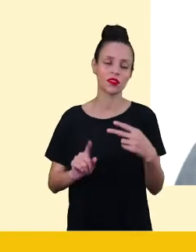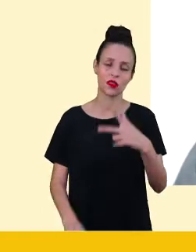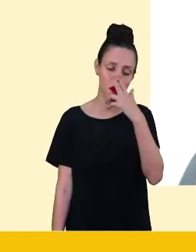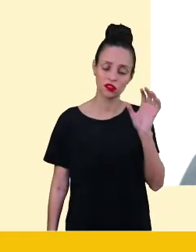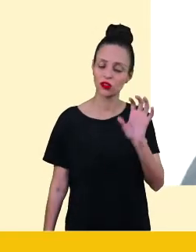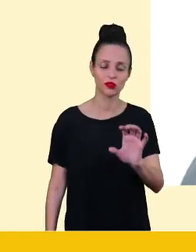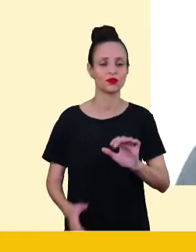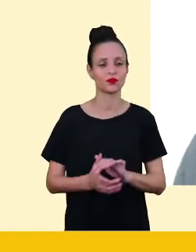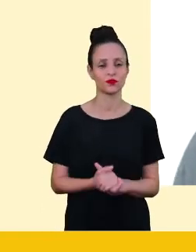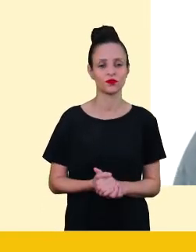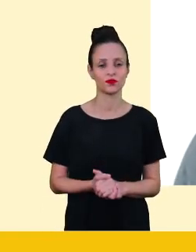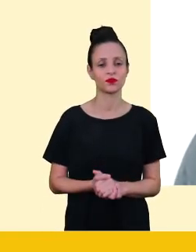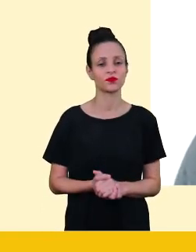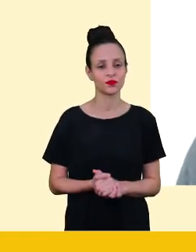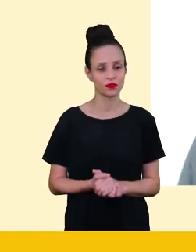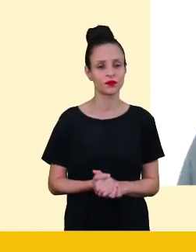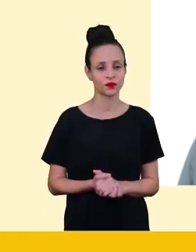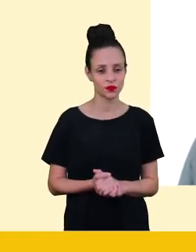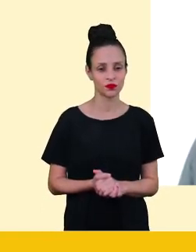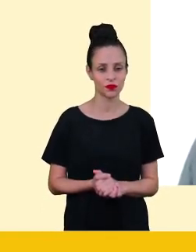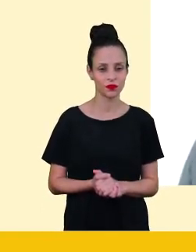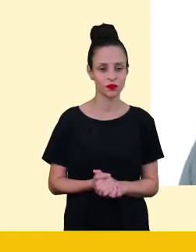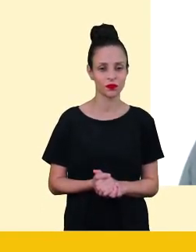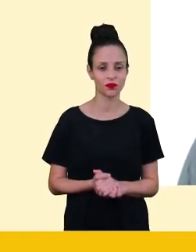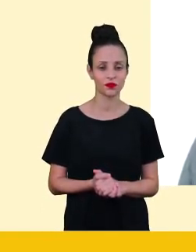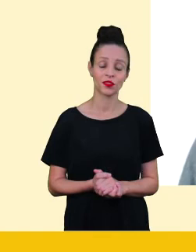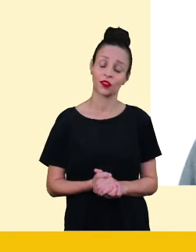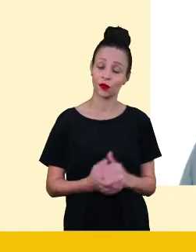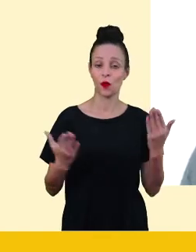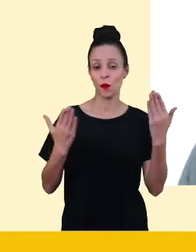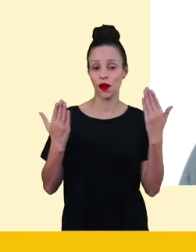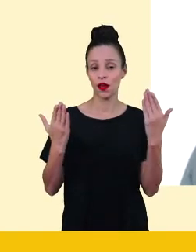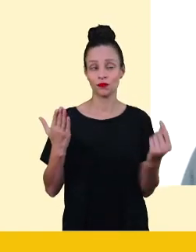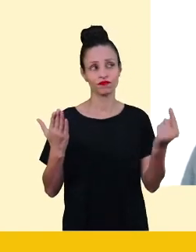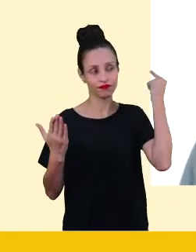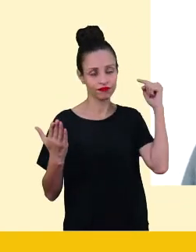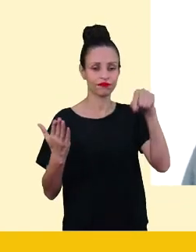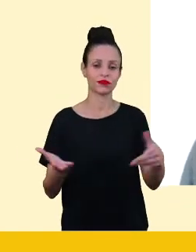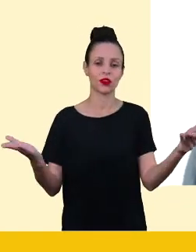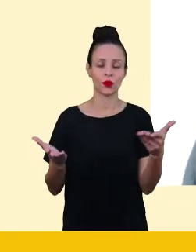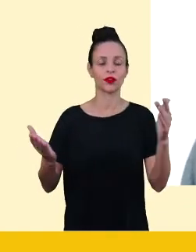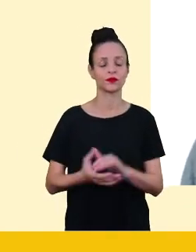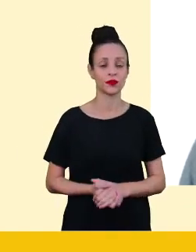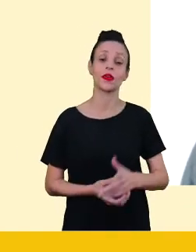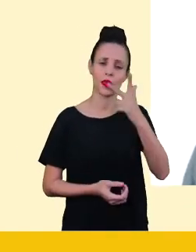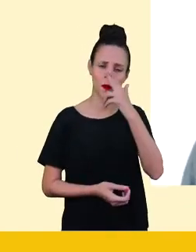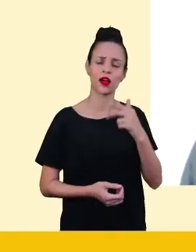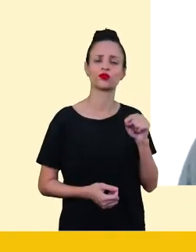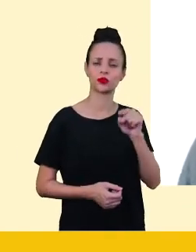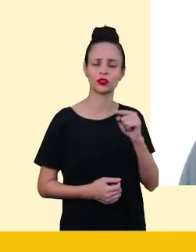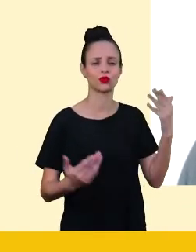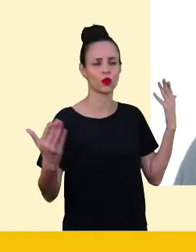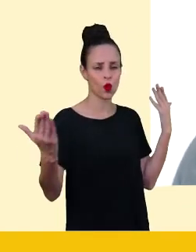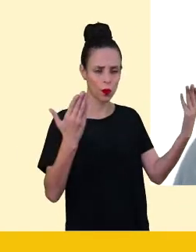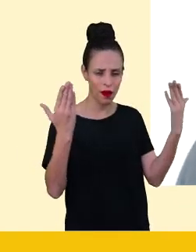próprio índio, né? Então, assim, na minha visão, assim, eu vejo assim, né? Da época na época para